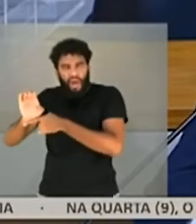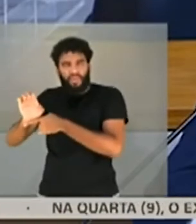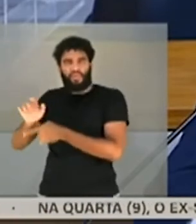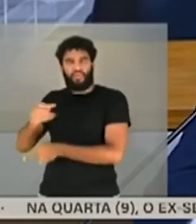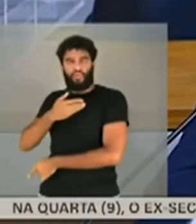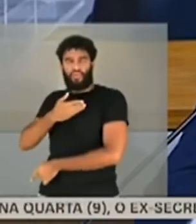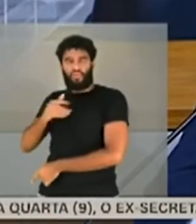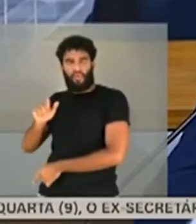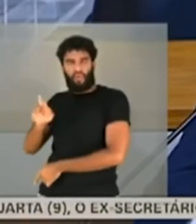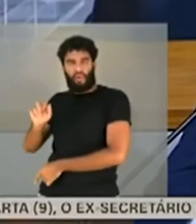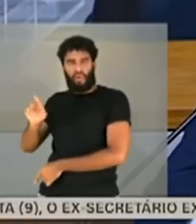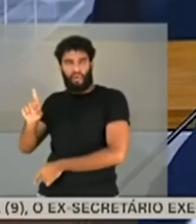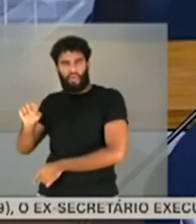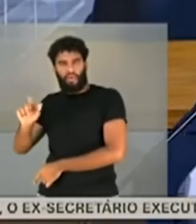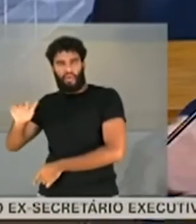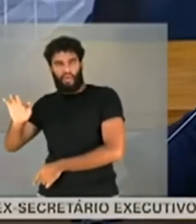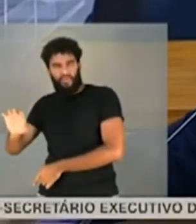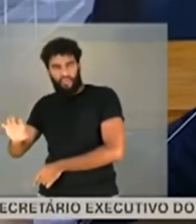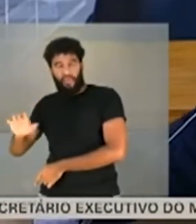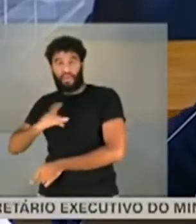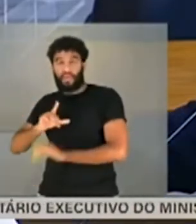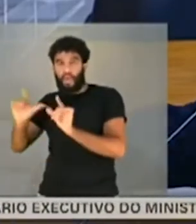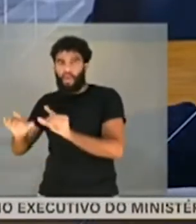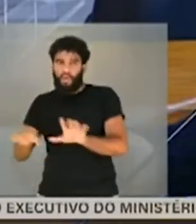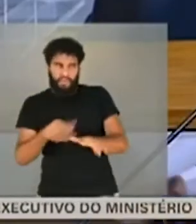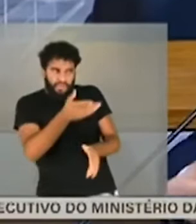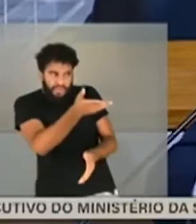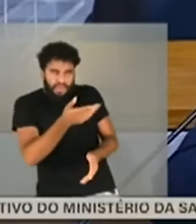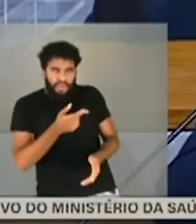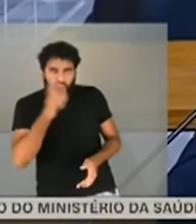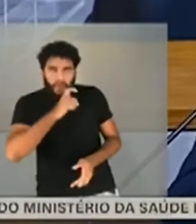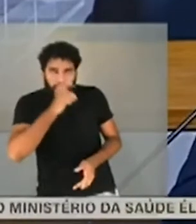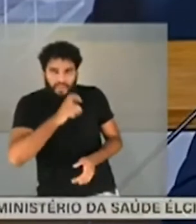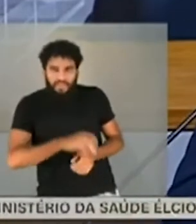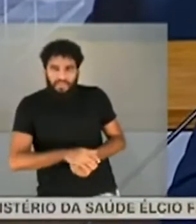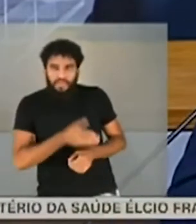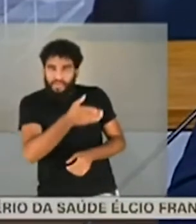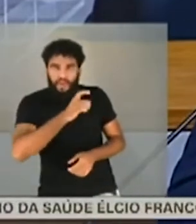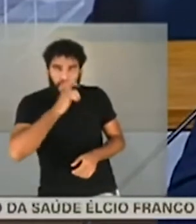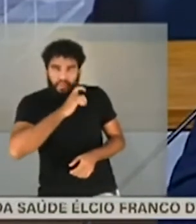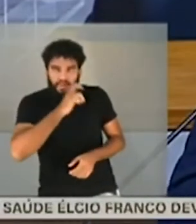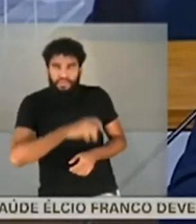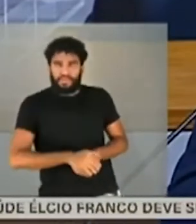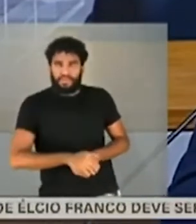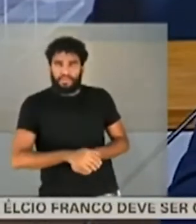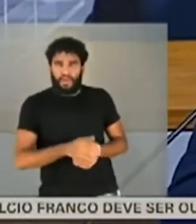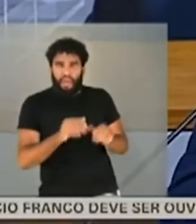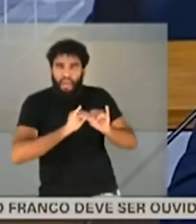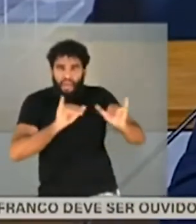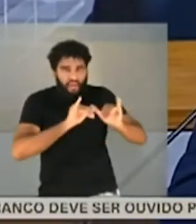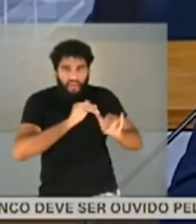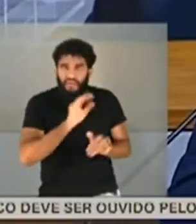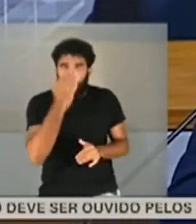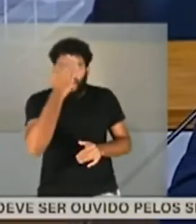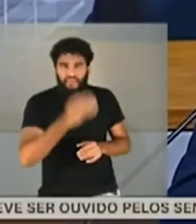tem a menor letalidade do país. O senhor está mentindo. Não, aqui... O senhor está mentindo. Esse dado Randolfe, é falso. Senador Randolfe...